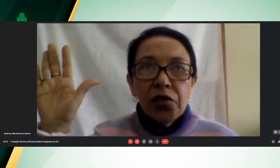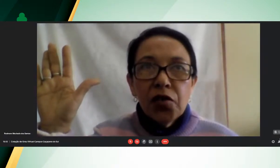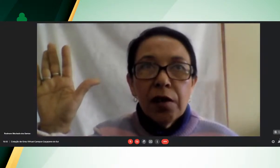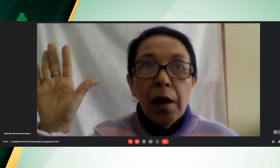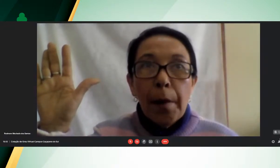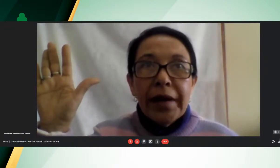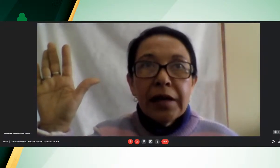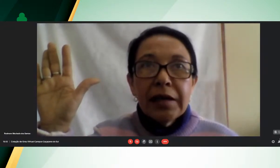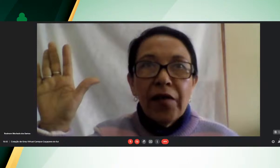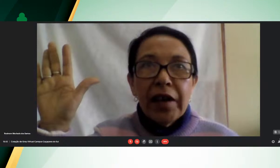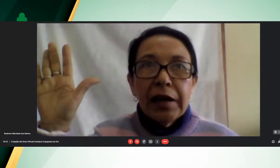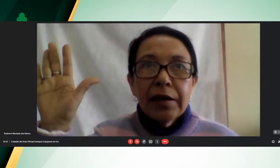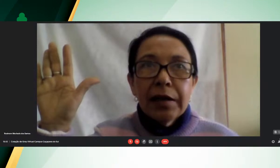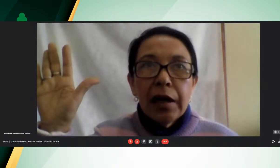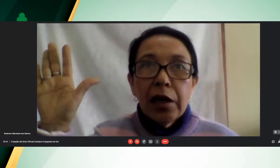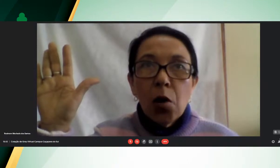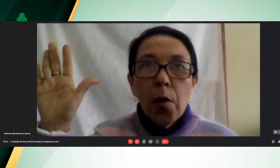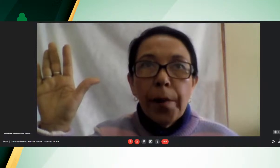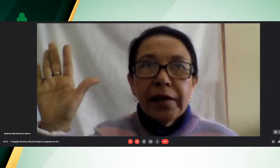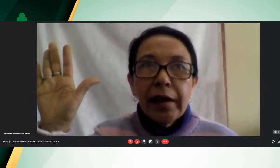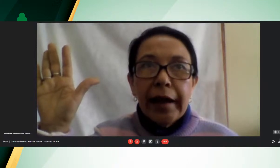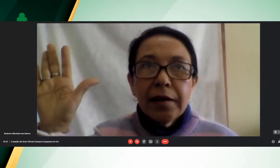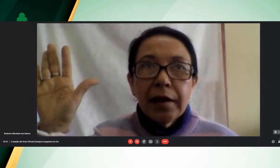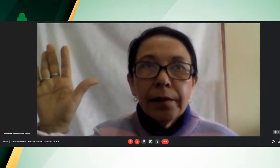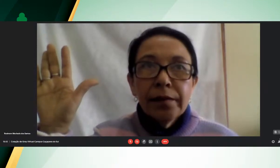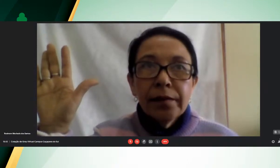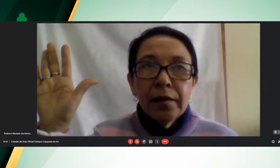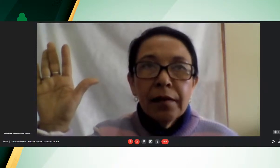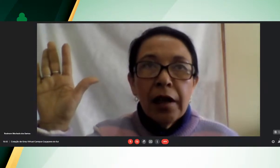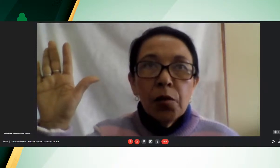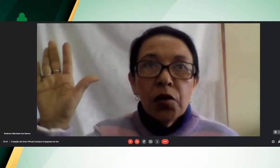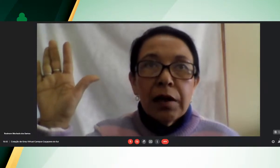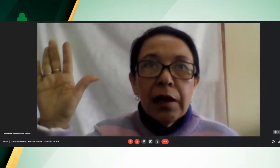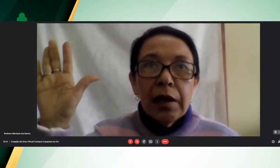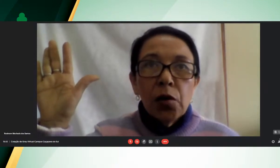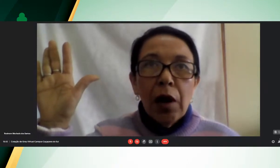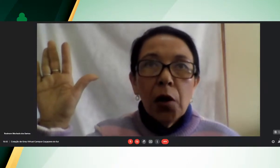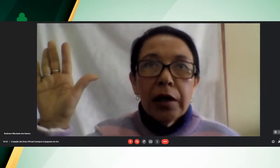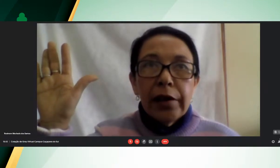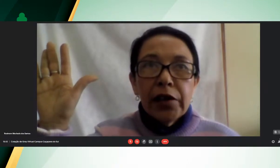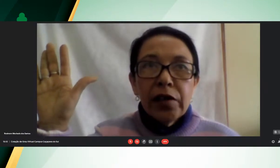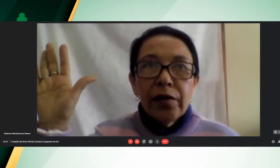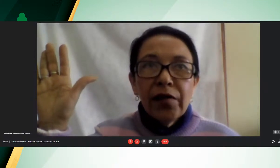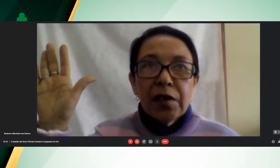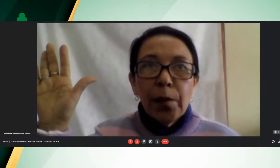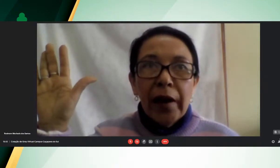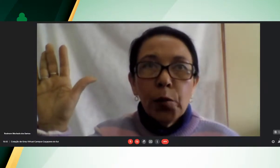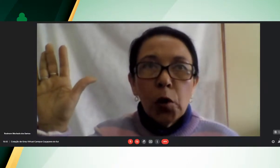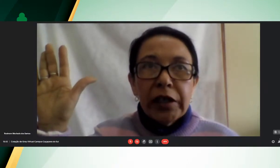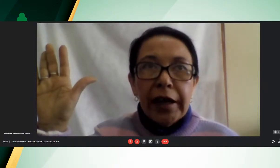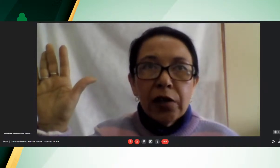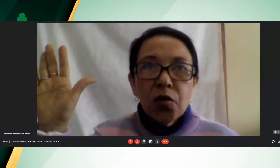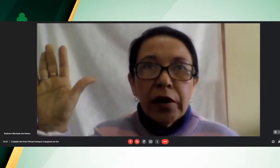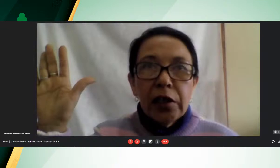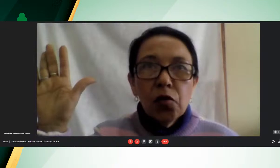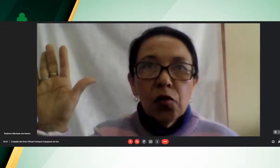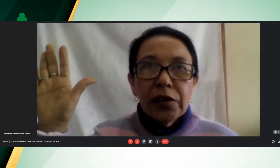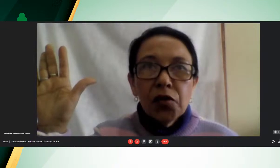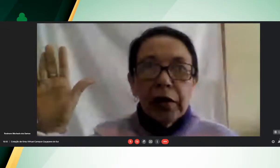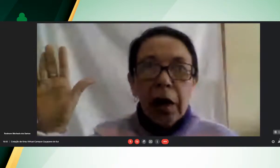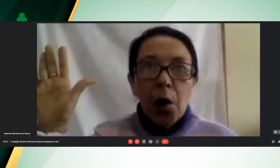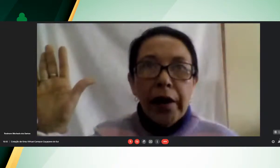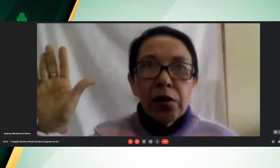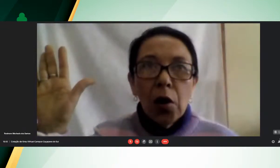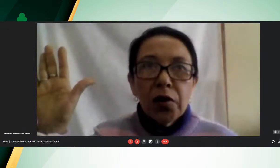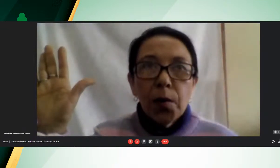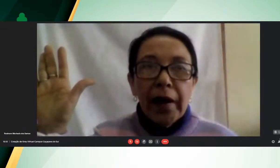criatividade, perseverança e competência, buscando alternativas para o progresso